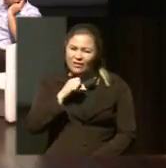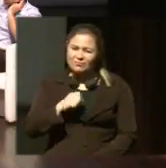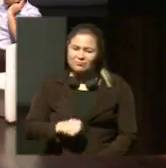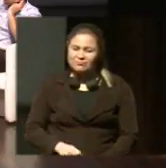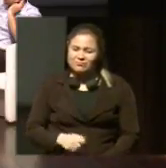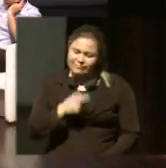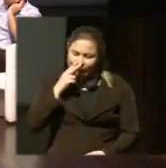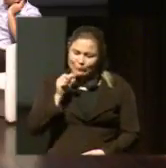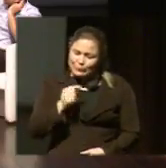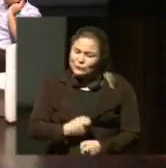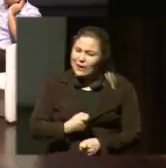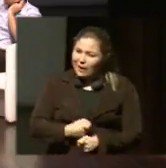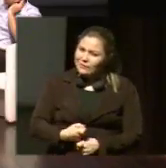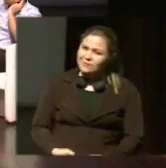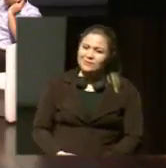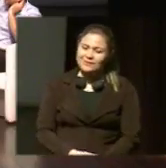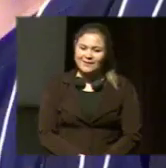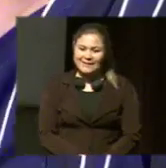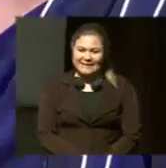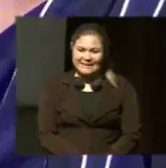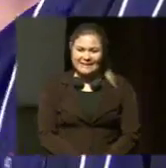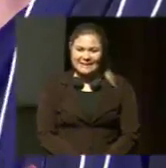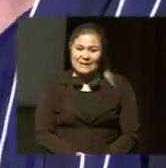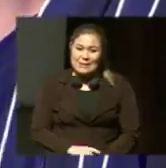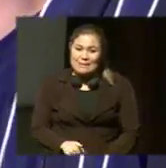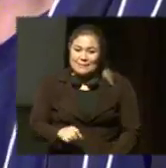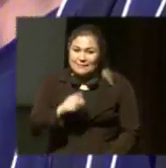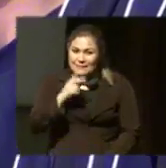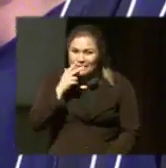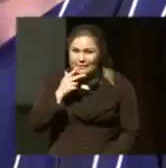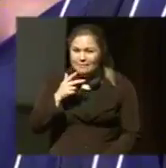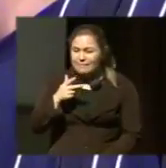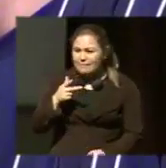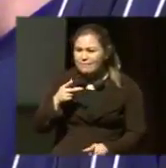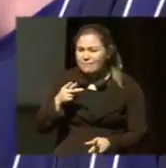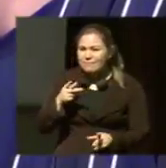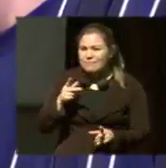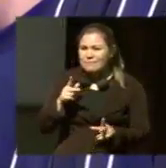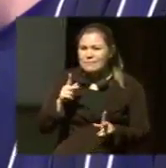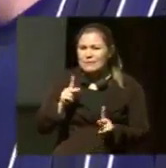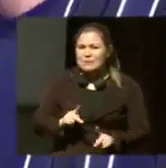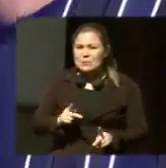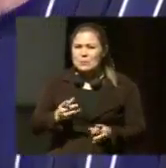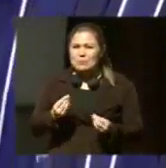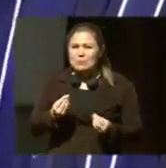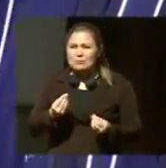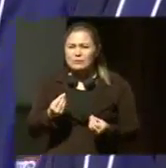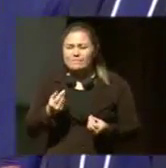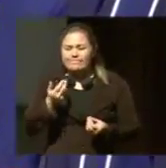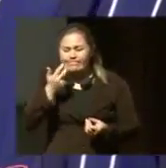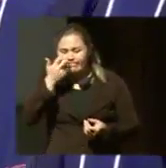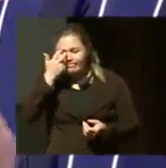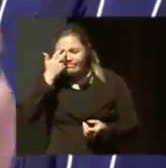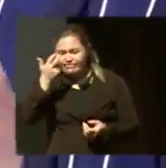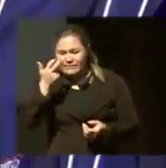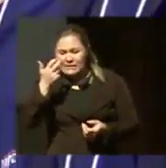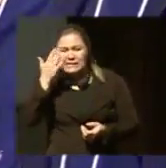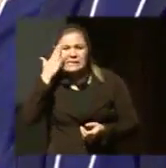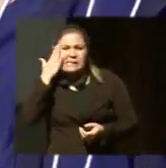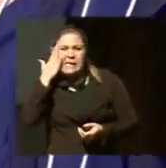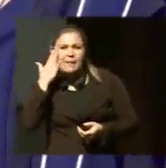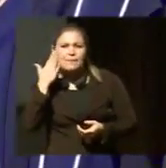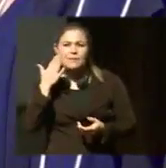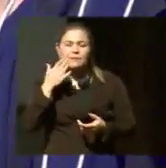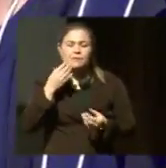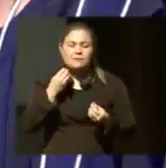parte, mas, como disse o Dudu, uma pessoa muito, muito sábia, que gosta de passar